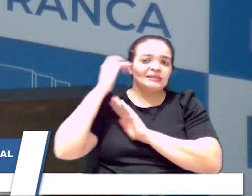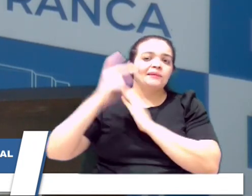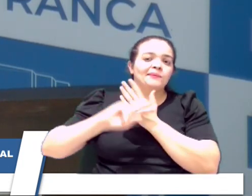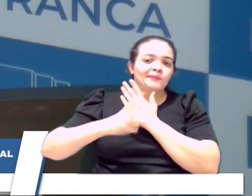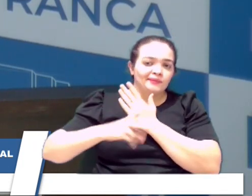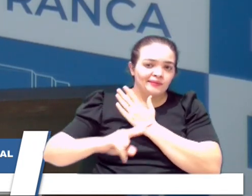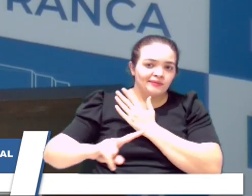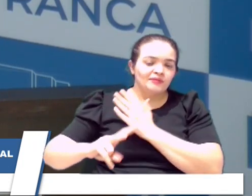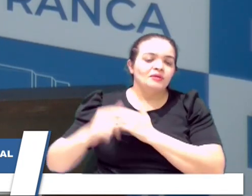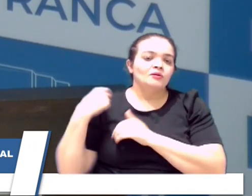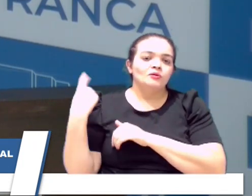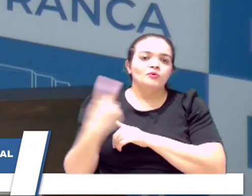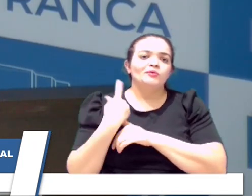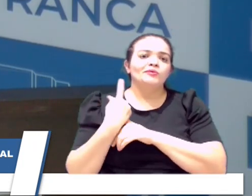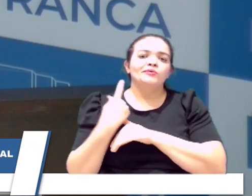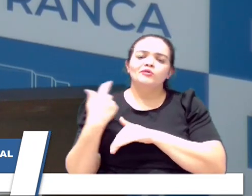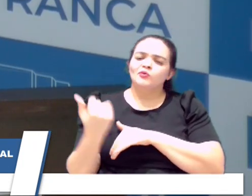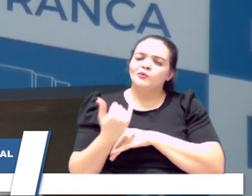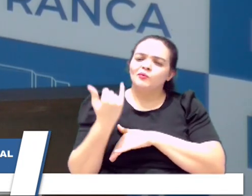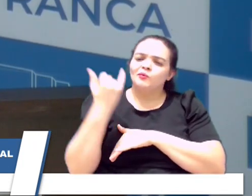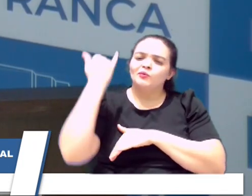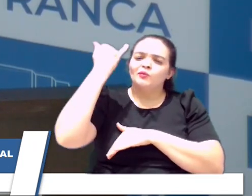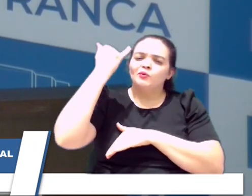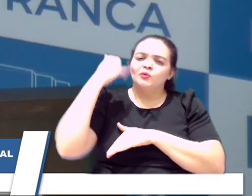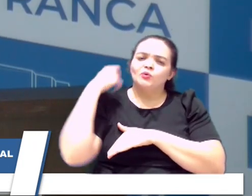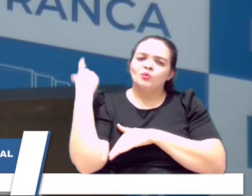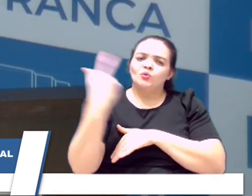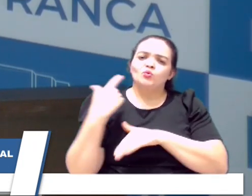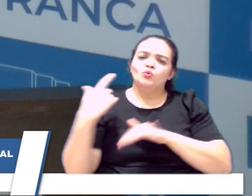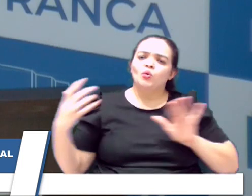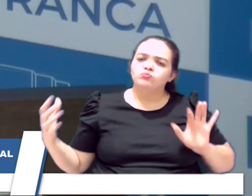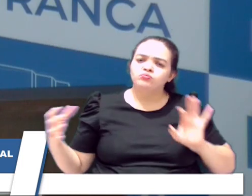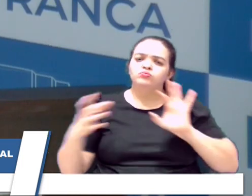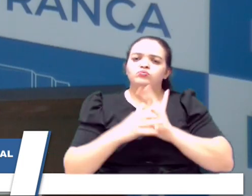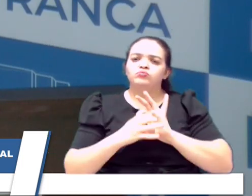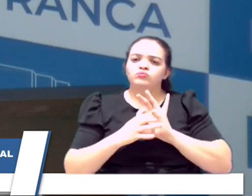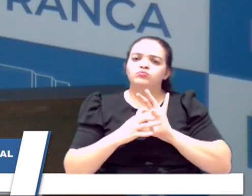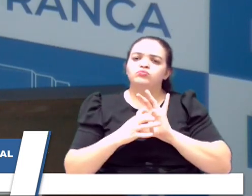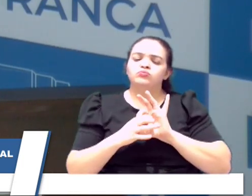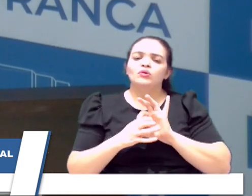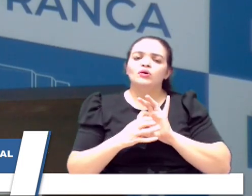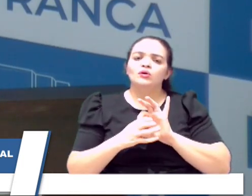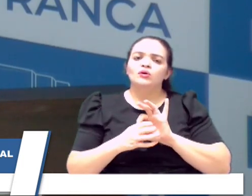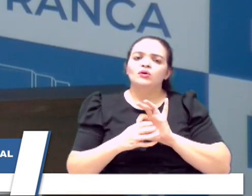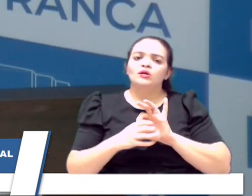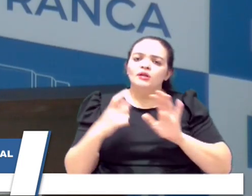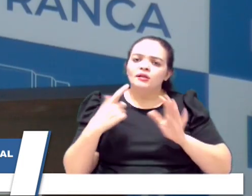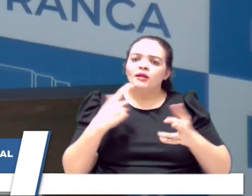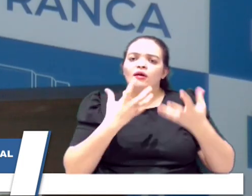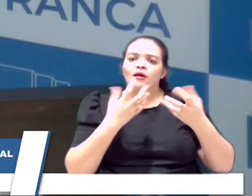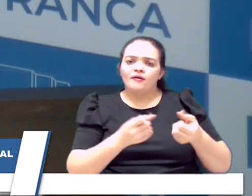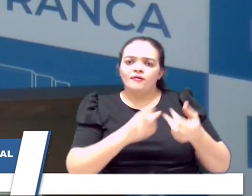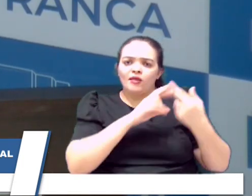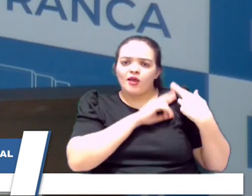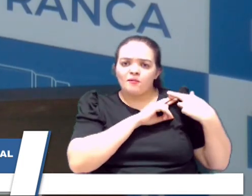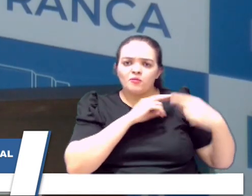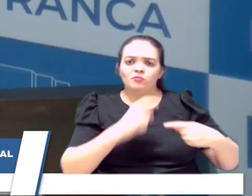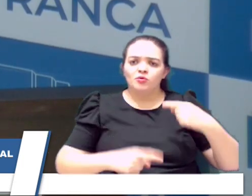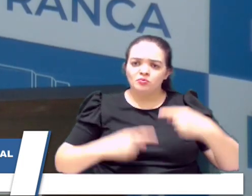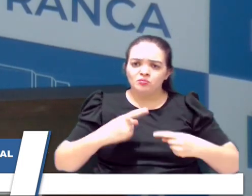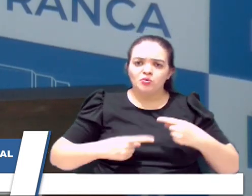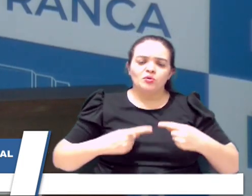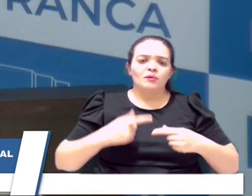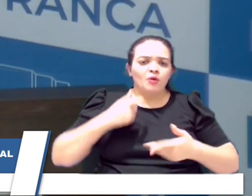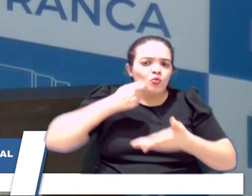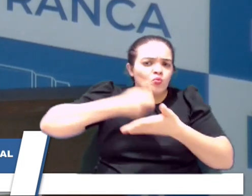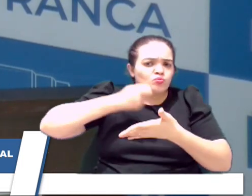estamos aqui também para dizer a importância da gente ter a unidade nessa luta e de a gente ter um compromisso político com ela, para